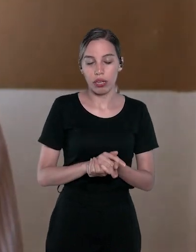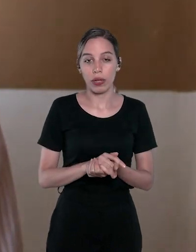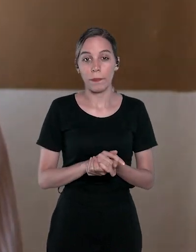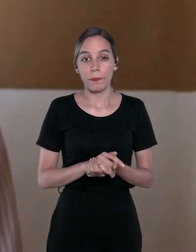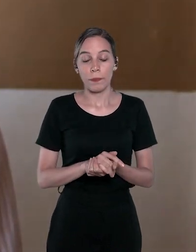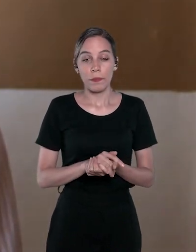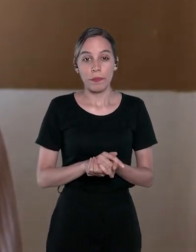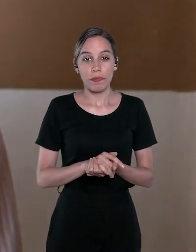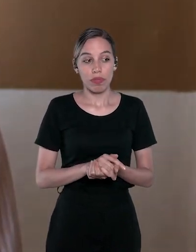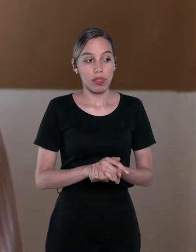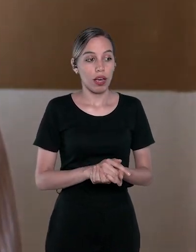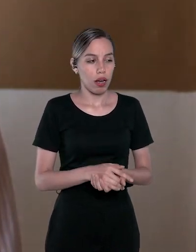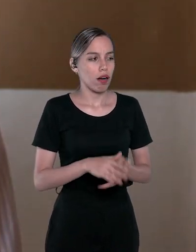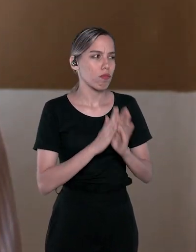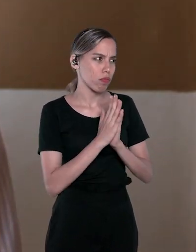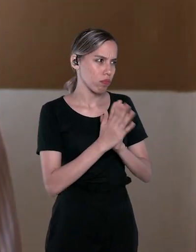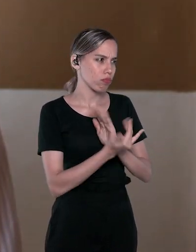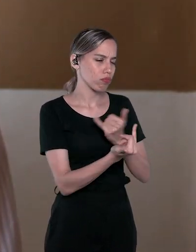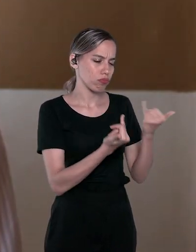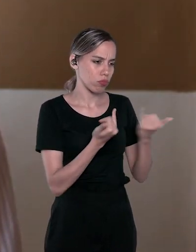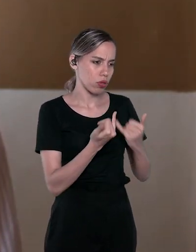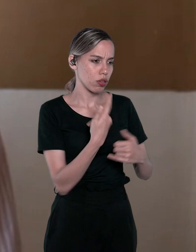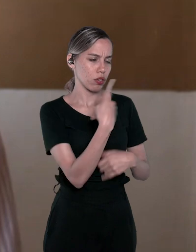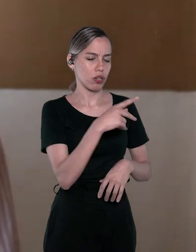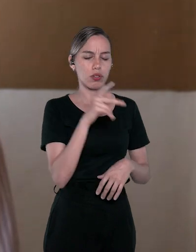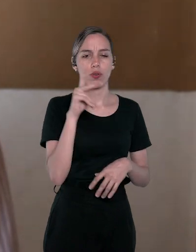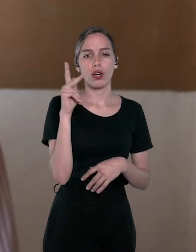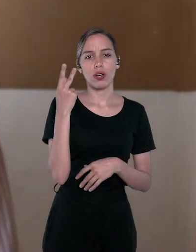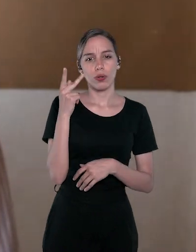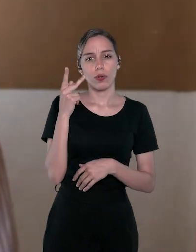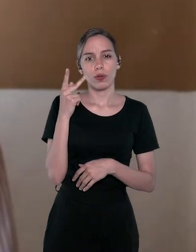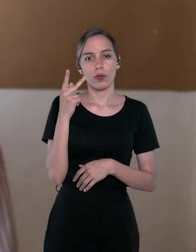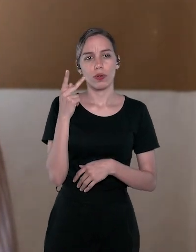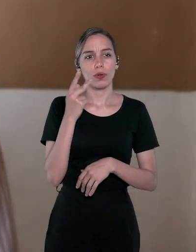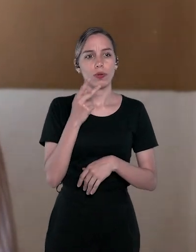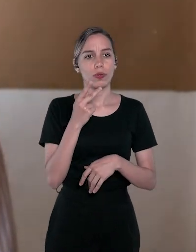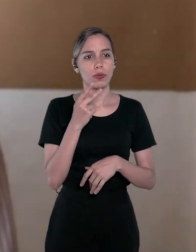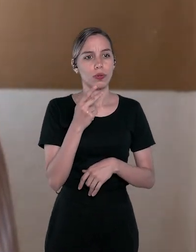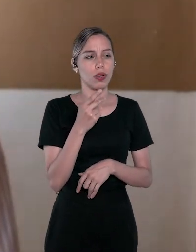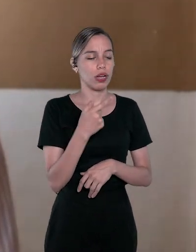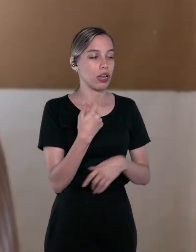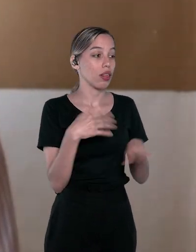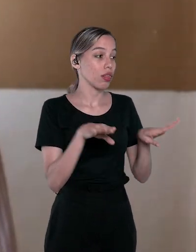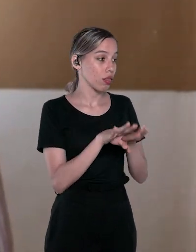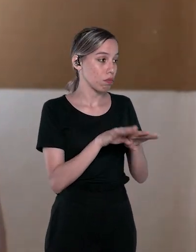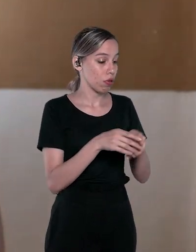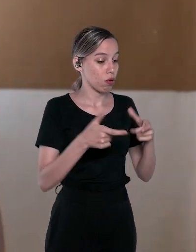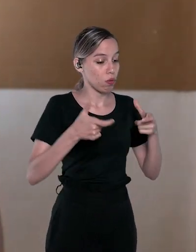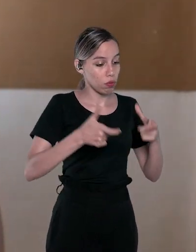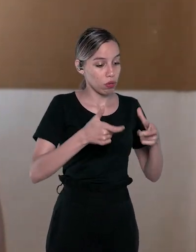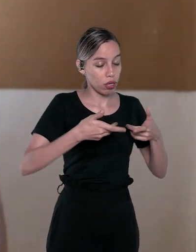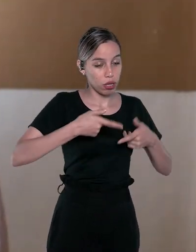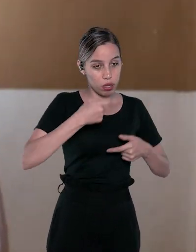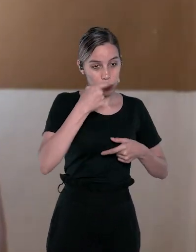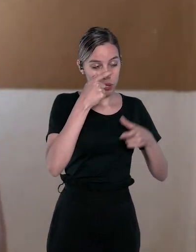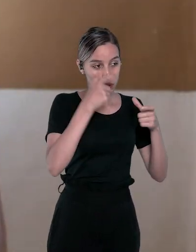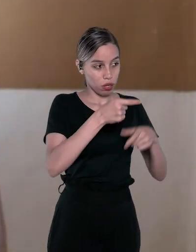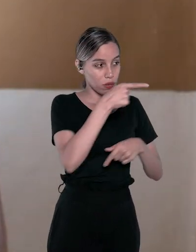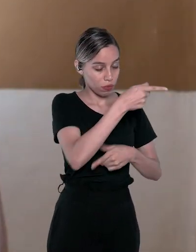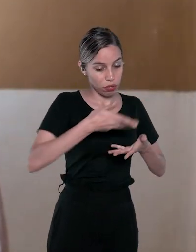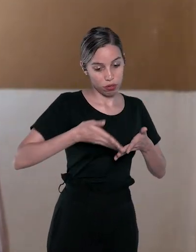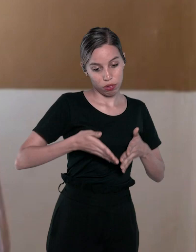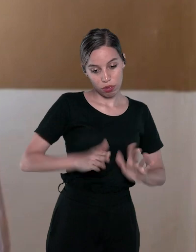escritor, vamos contar um pouquinho da sua história, que eu acho que o lugar do seu nascimento também influencia de alguma forma na